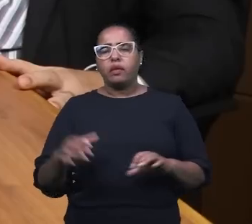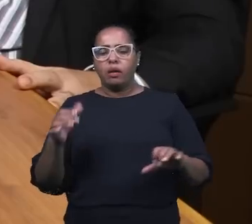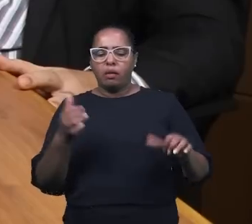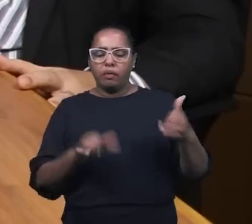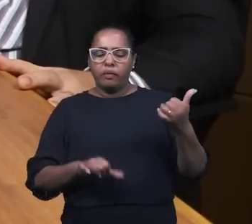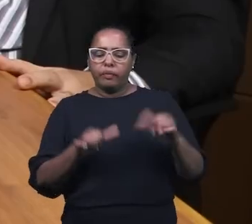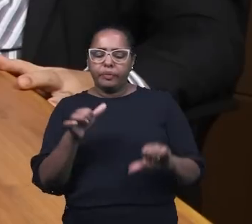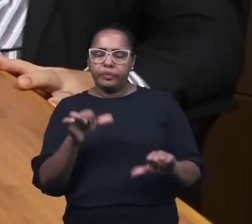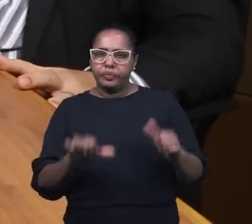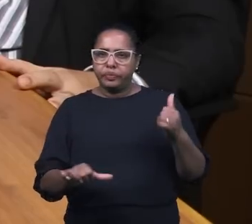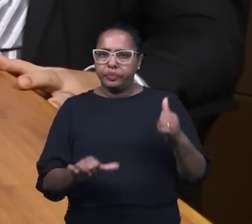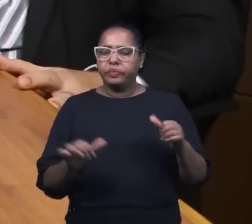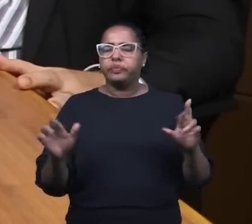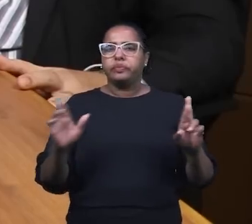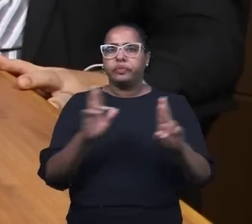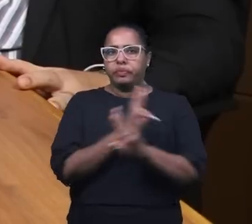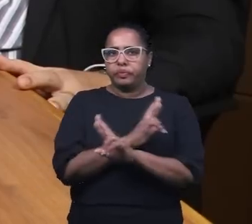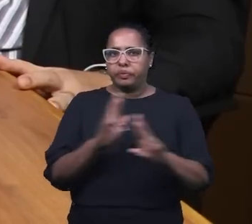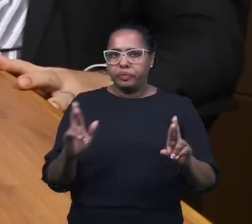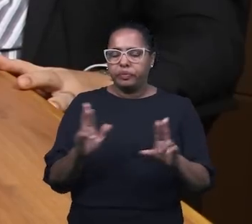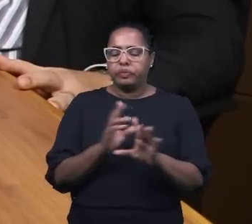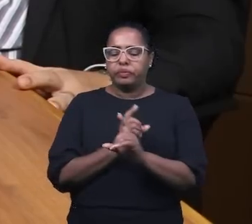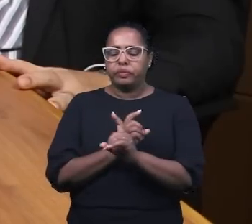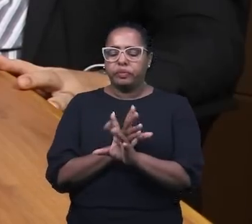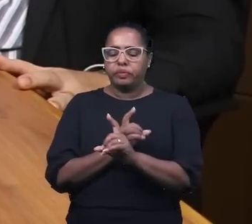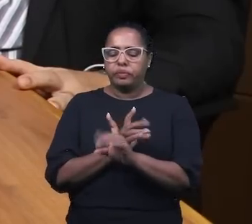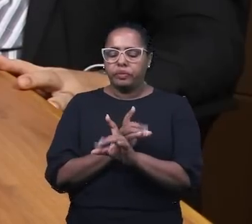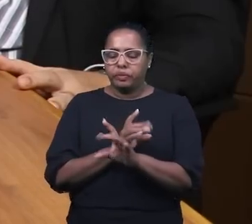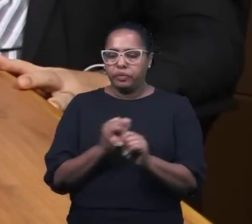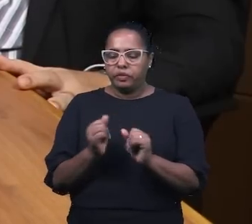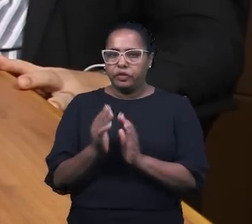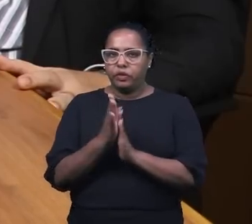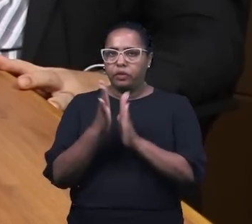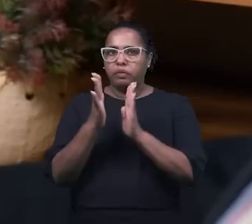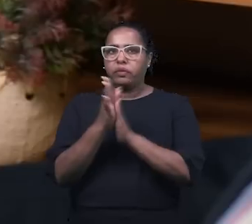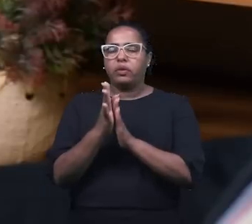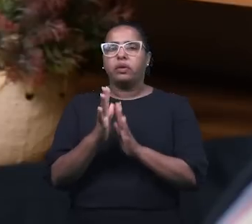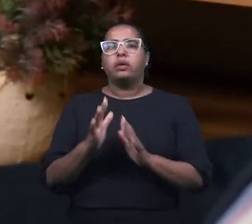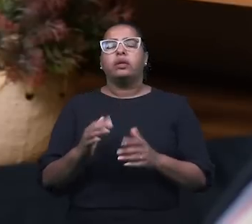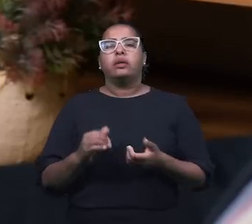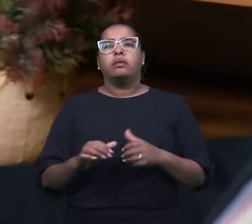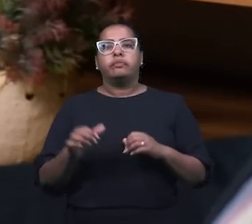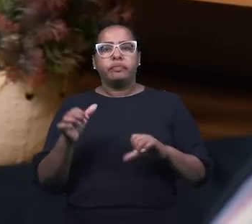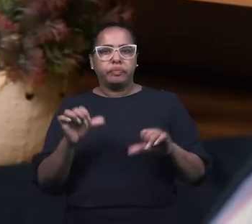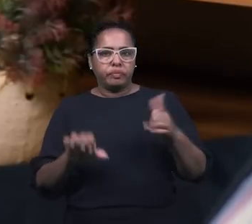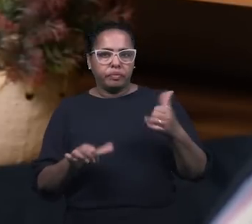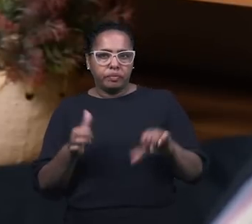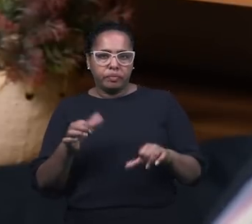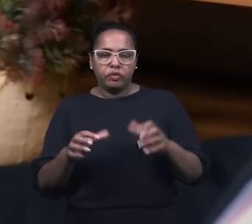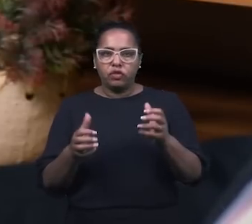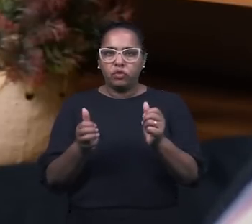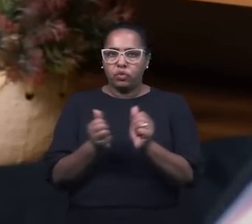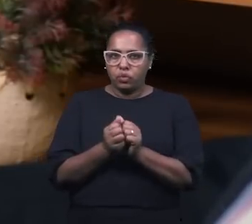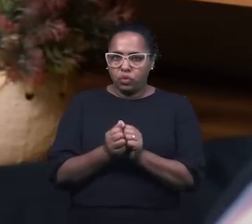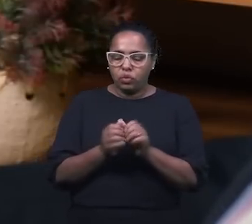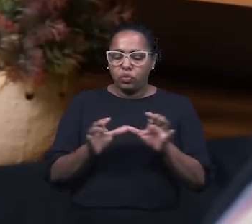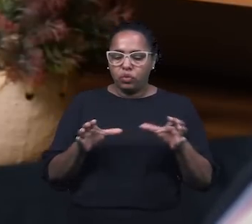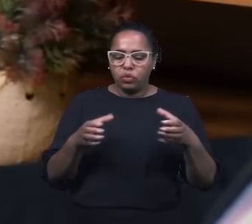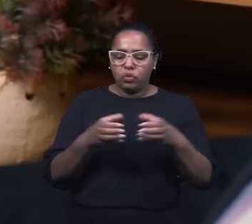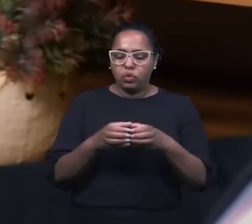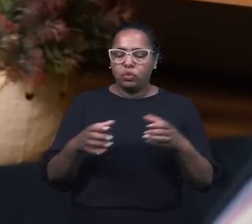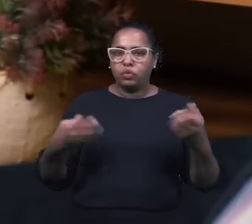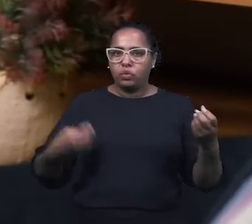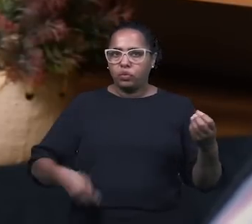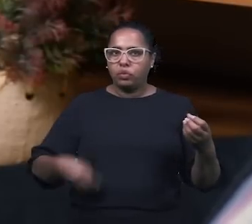vai avaliar a questão da doutrina, doutrinária, do louvor, vai analisar junto com o